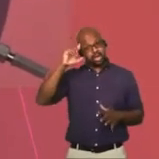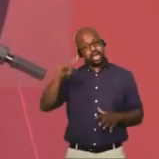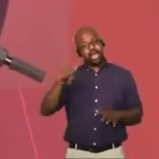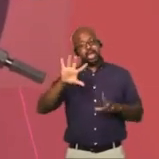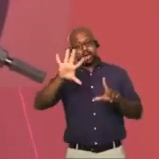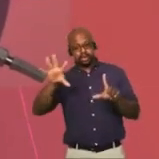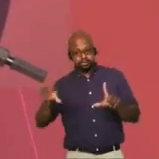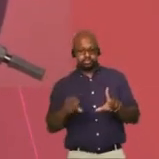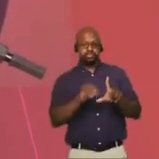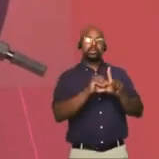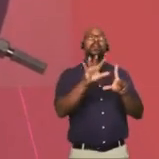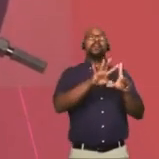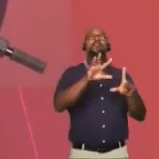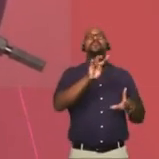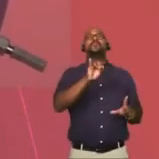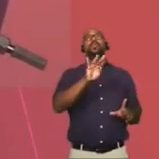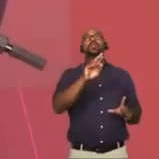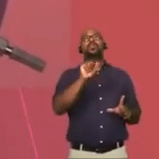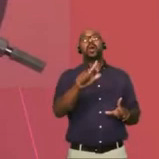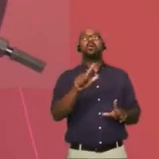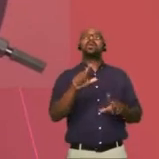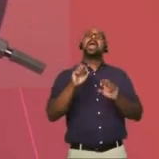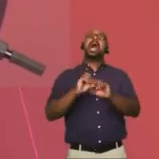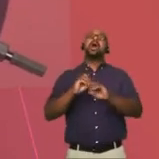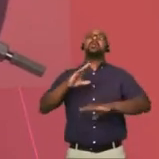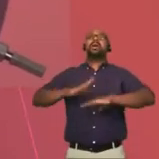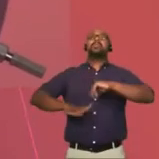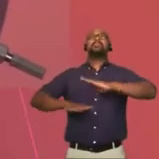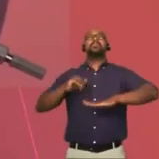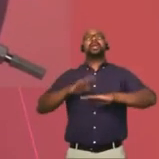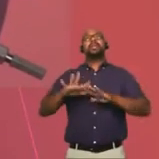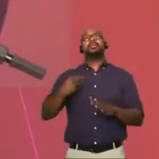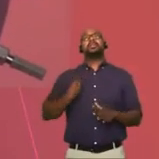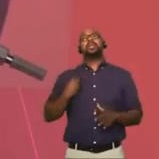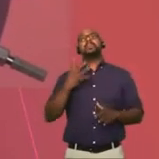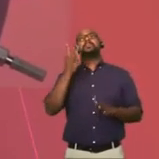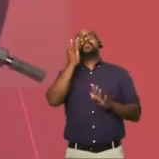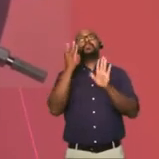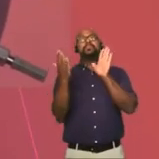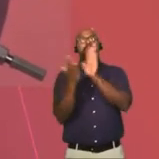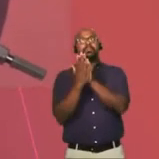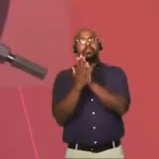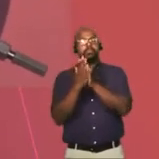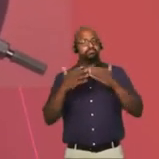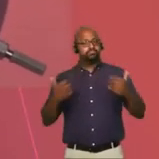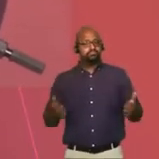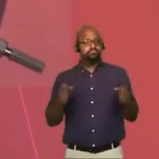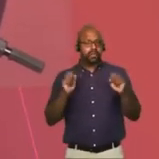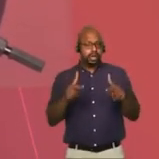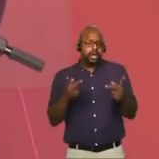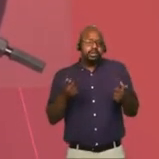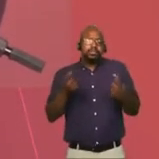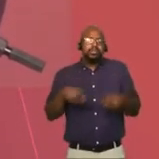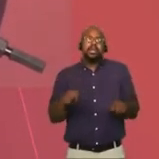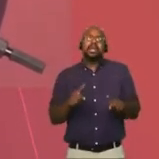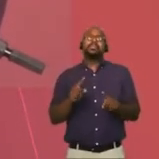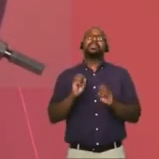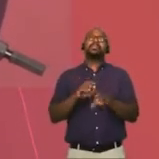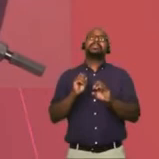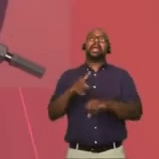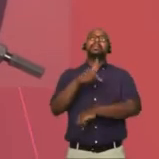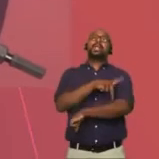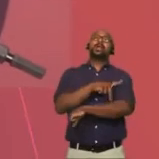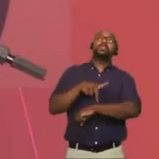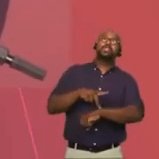É virtualmente e as aulas práticas eram dadas presencialmente Ok não tem porque eu ensinar a